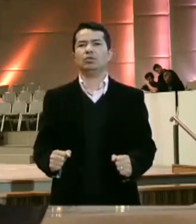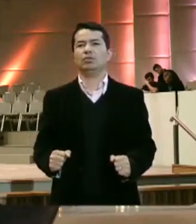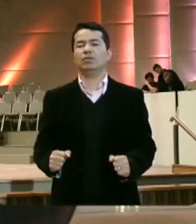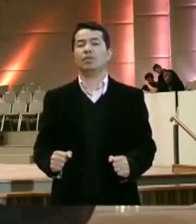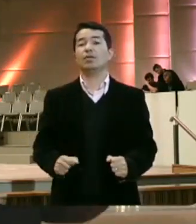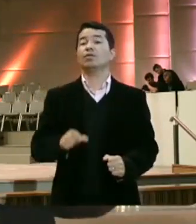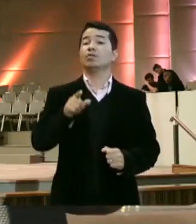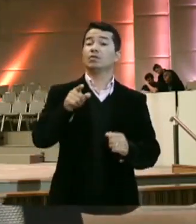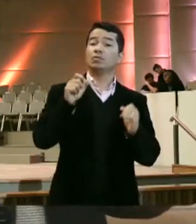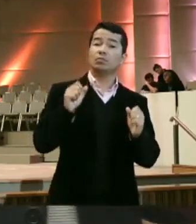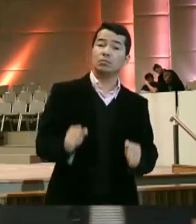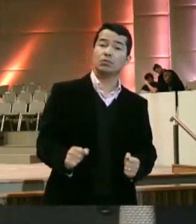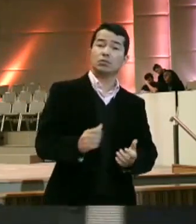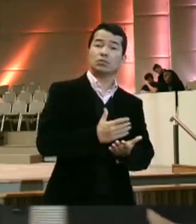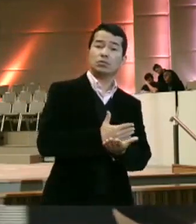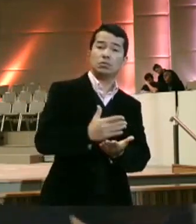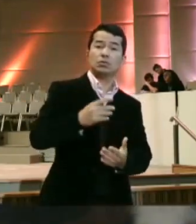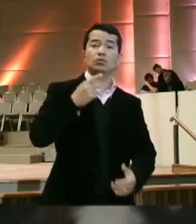Começa por você.